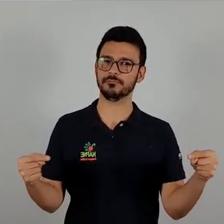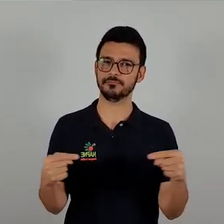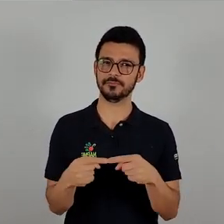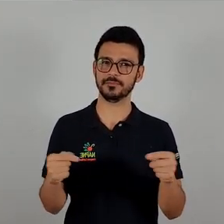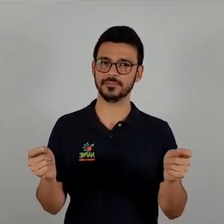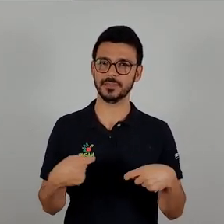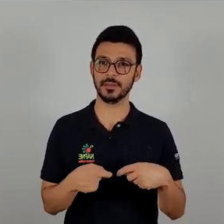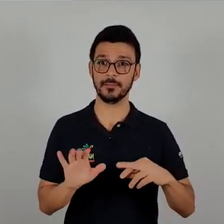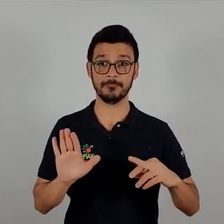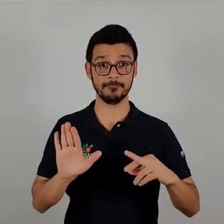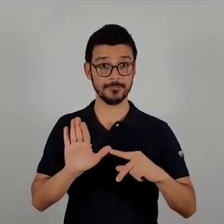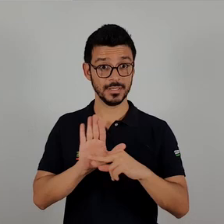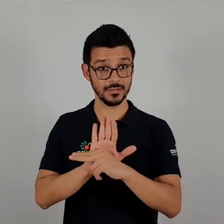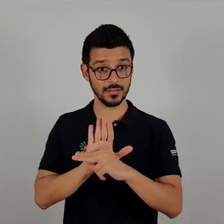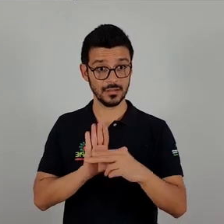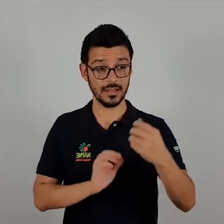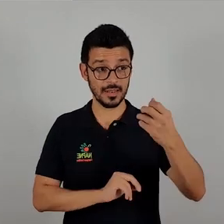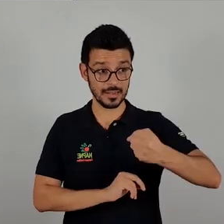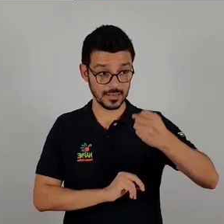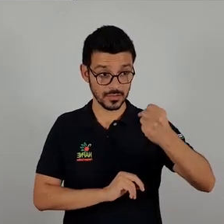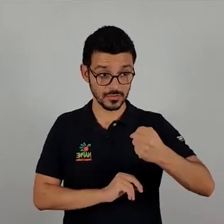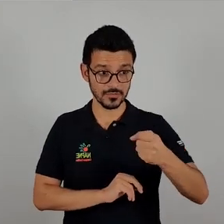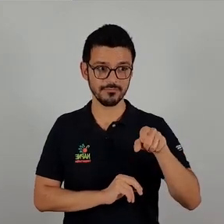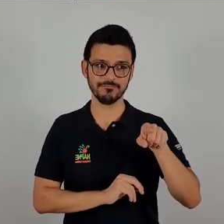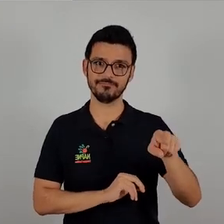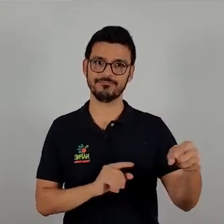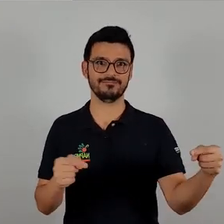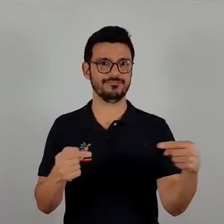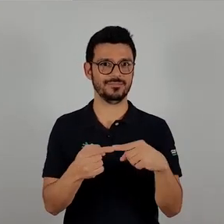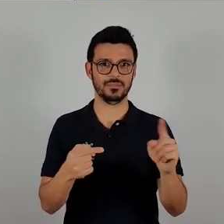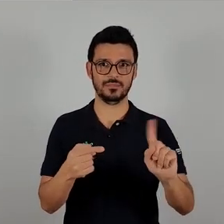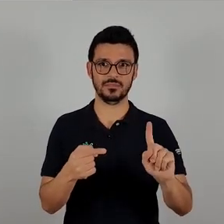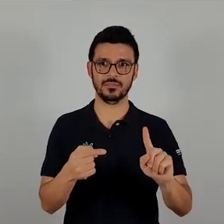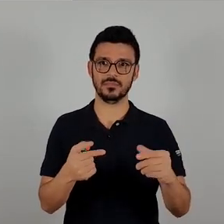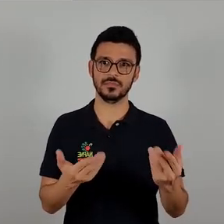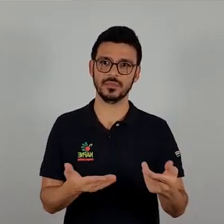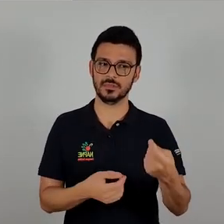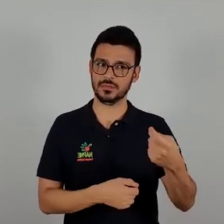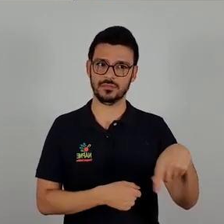espécie. Raciocínio sobre isso.